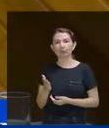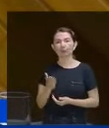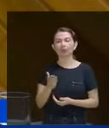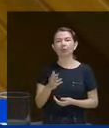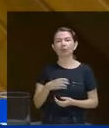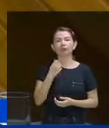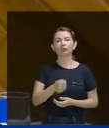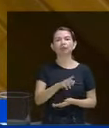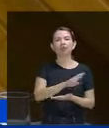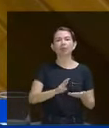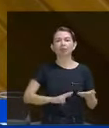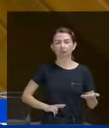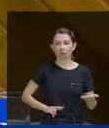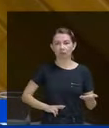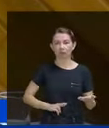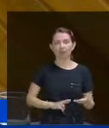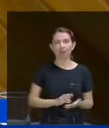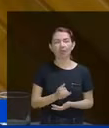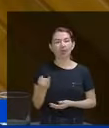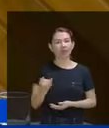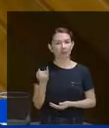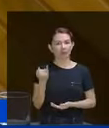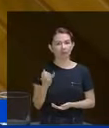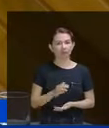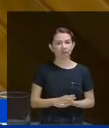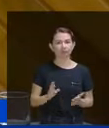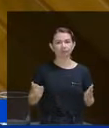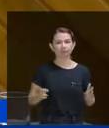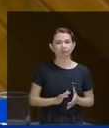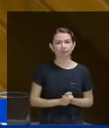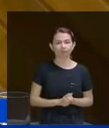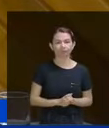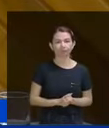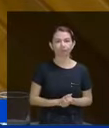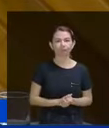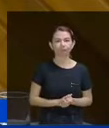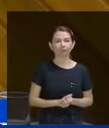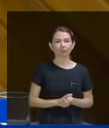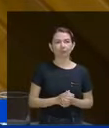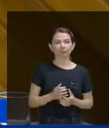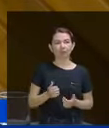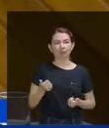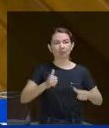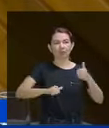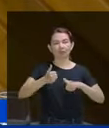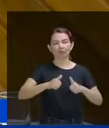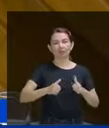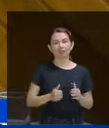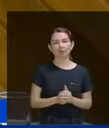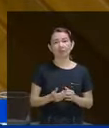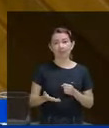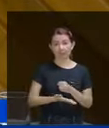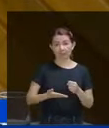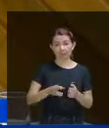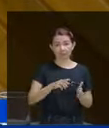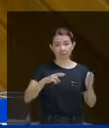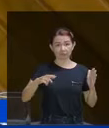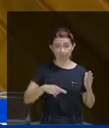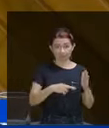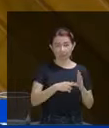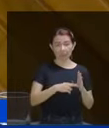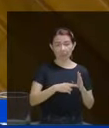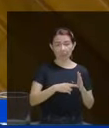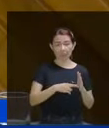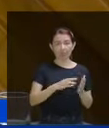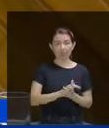relator, é relevante destacar alguns pontos aqui acerca dos fatos em análise. O fundamento pelo qual o relator ele chegou à